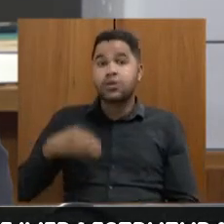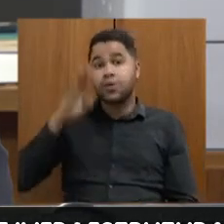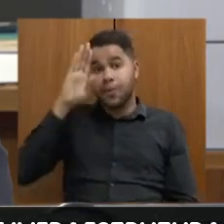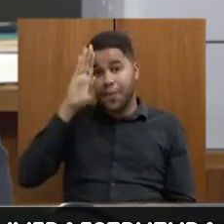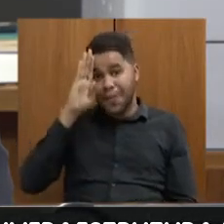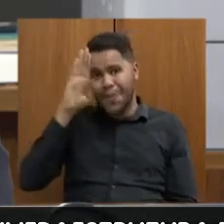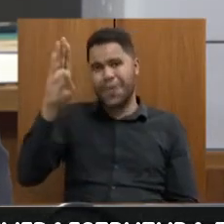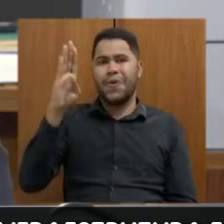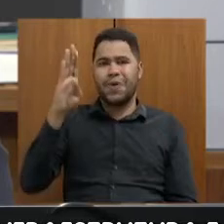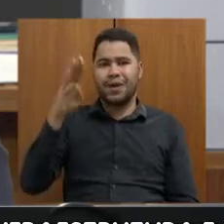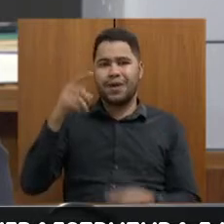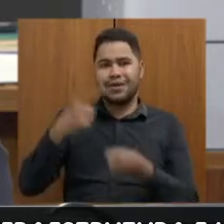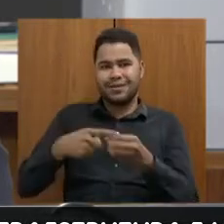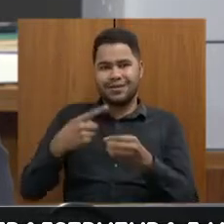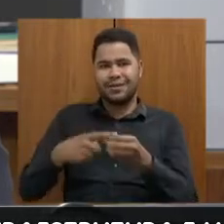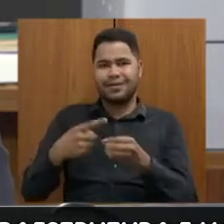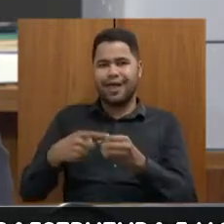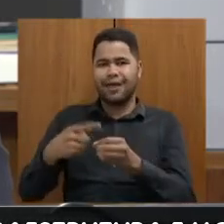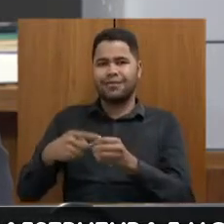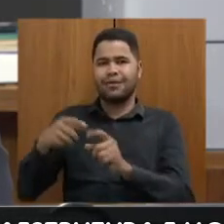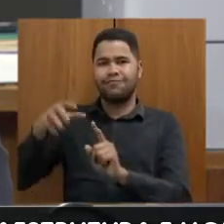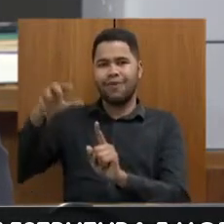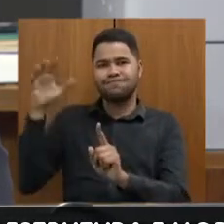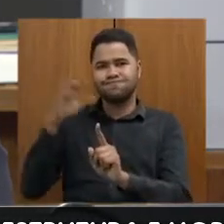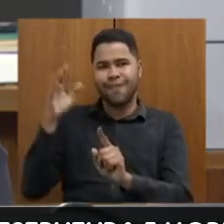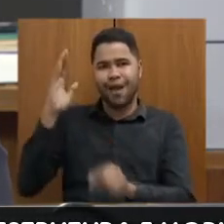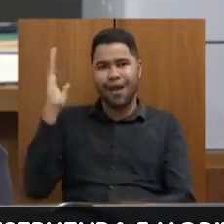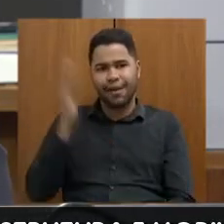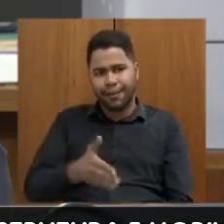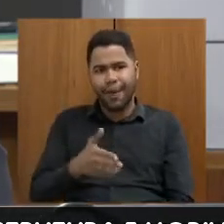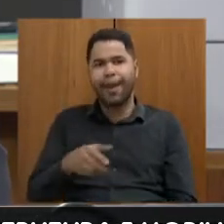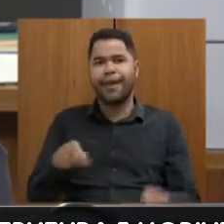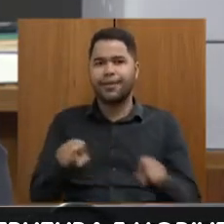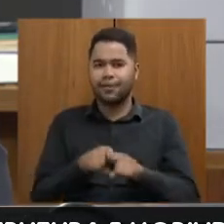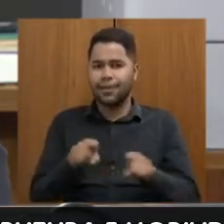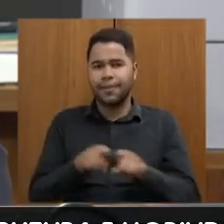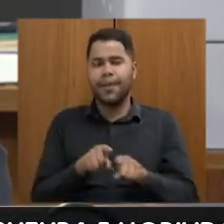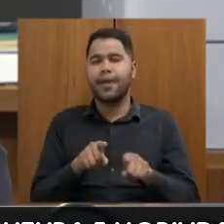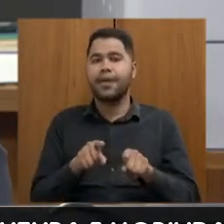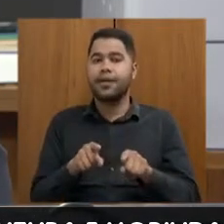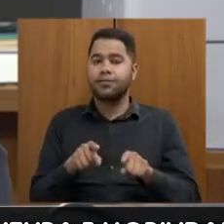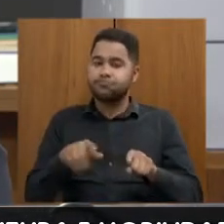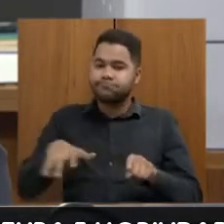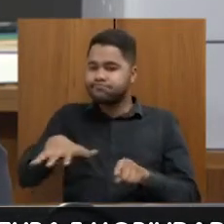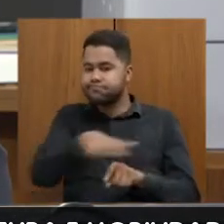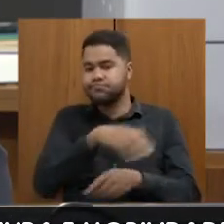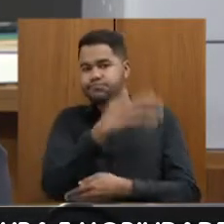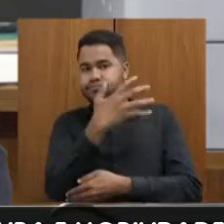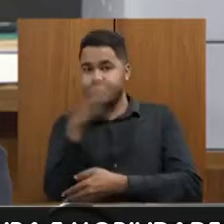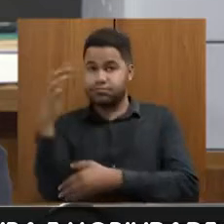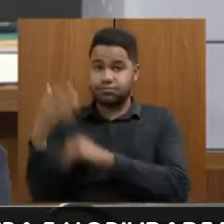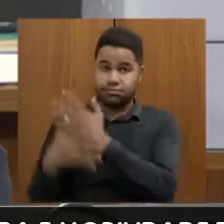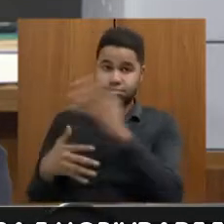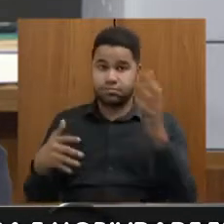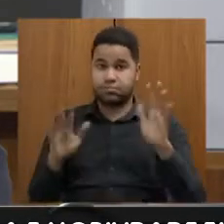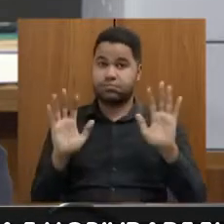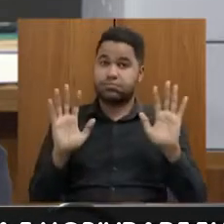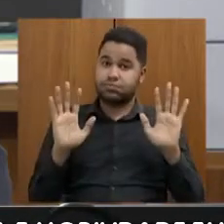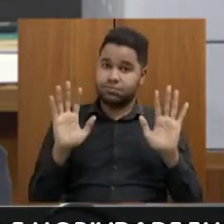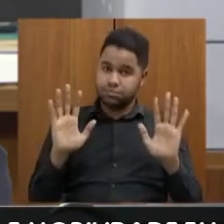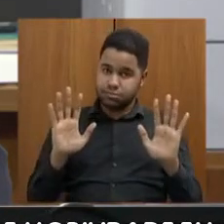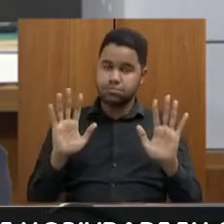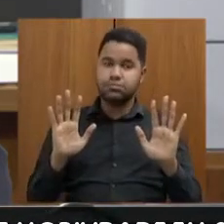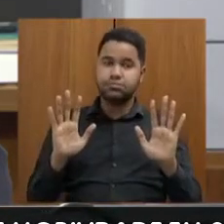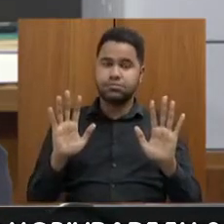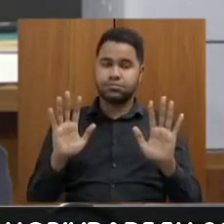prioridade das cidades atingidas diretamente da questão de Meio Ambiente mas é